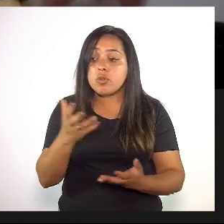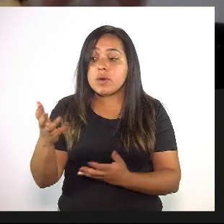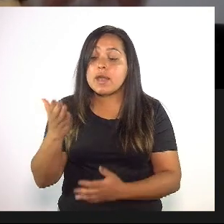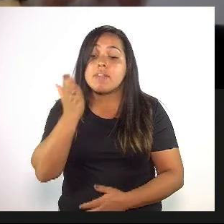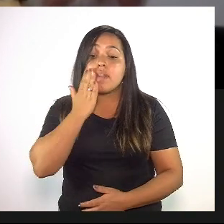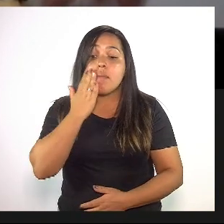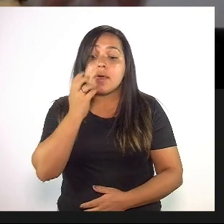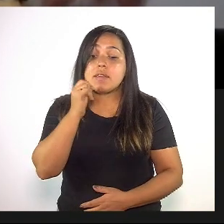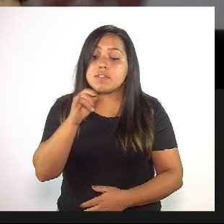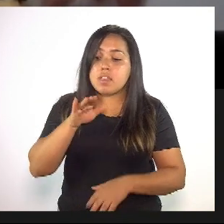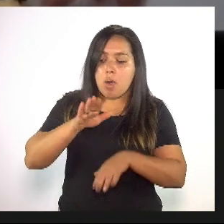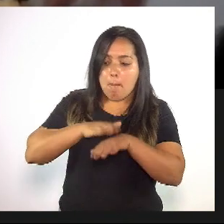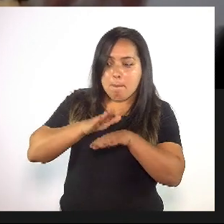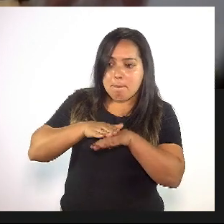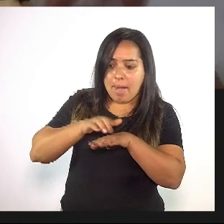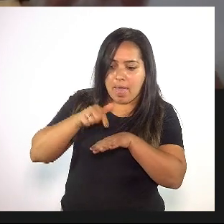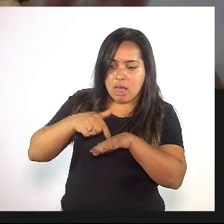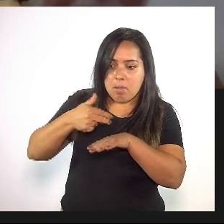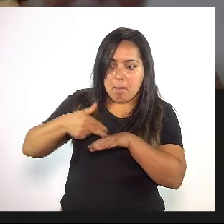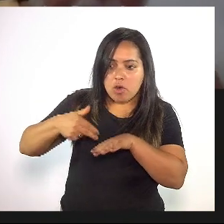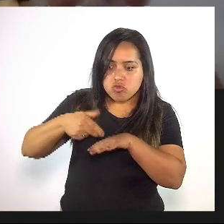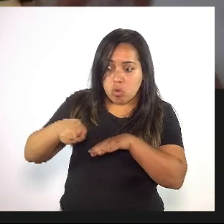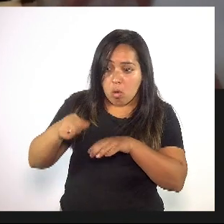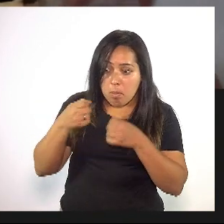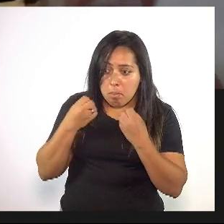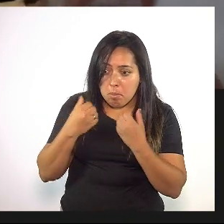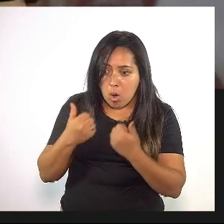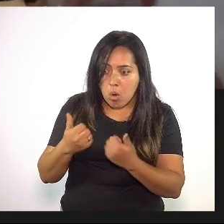soube pelo Chico que você machucou o pé.